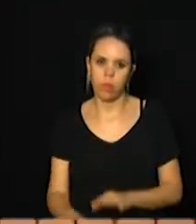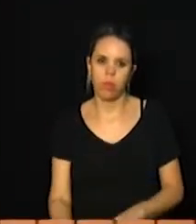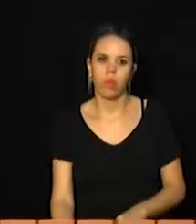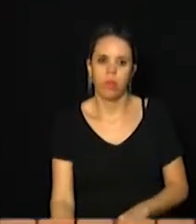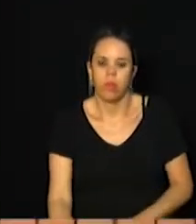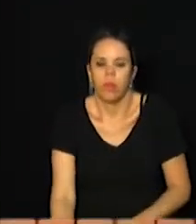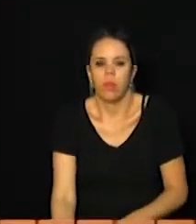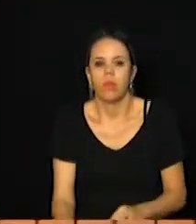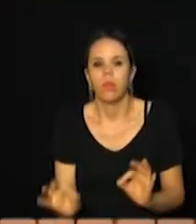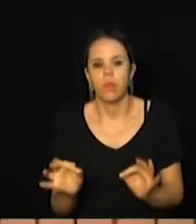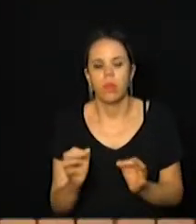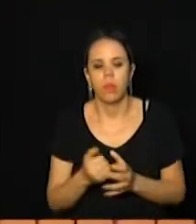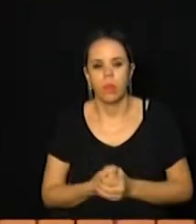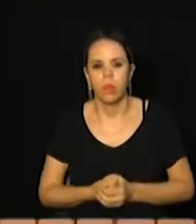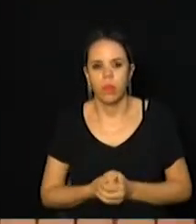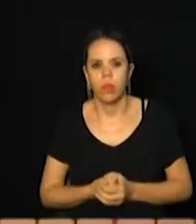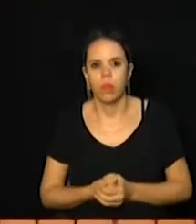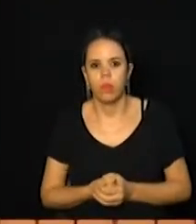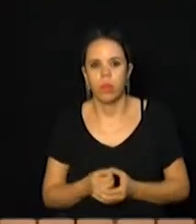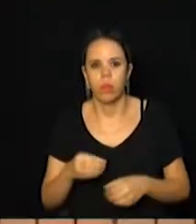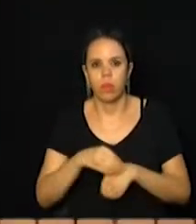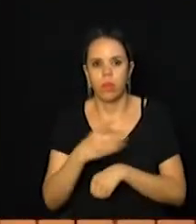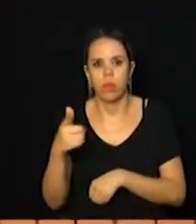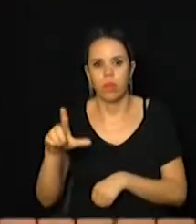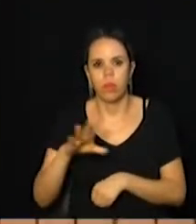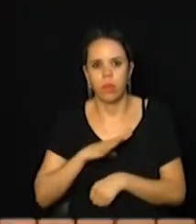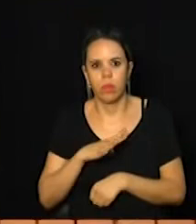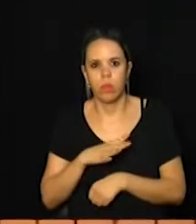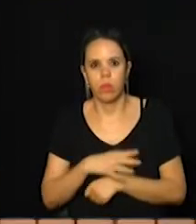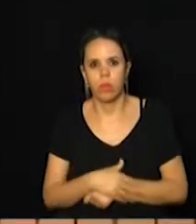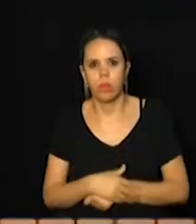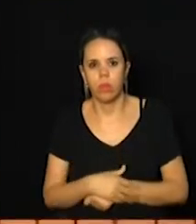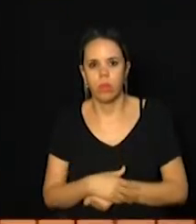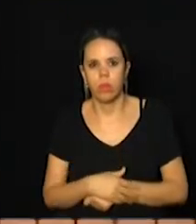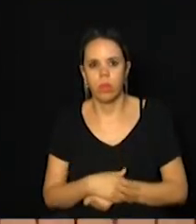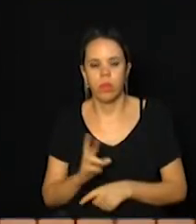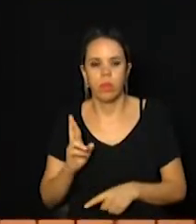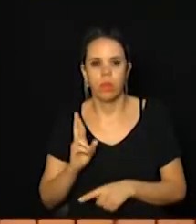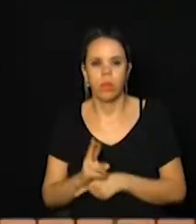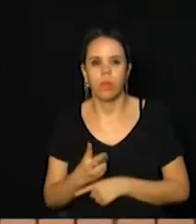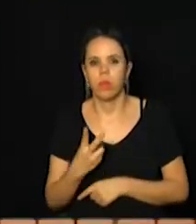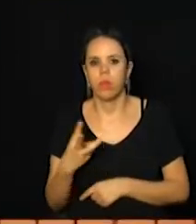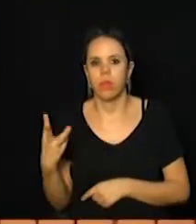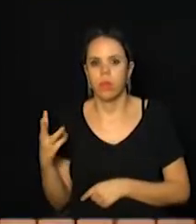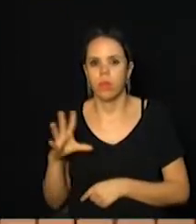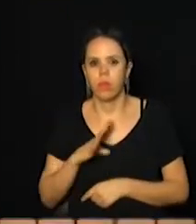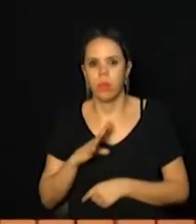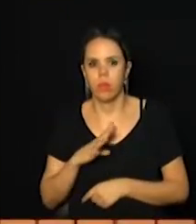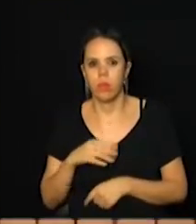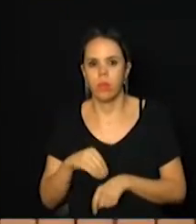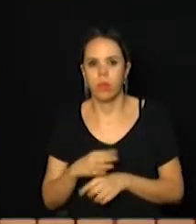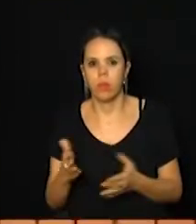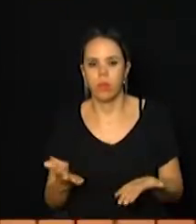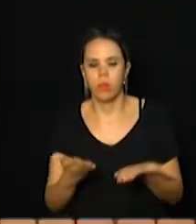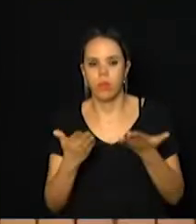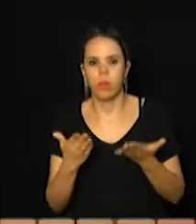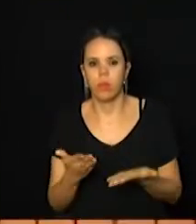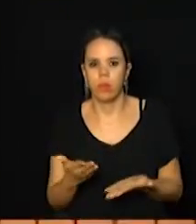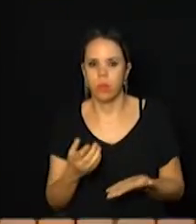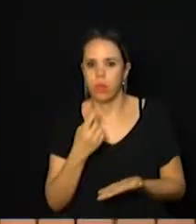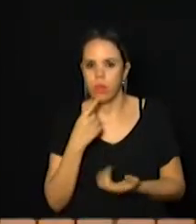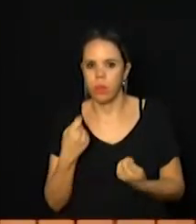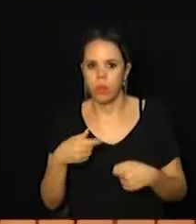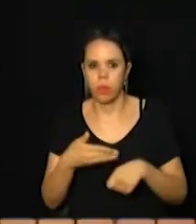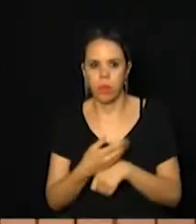eu ter certeza que eu vou levar para as outras cidades que a gente representa 23 cidades eu vou levar eu falei precisei em